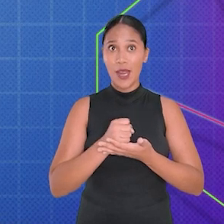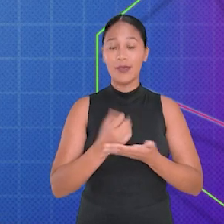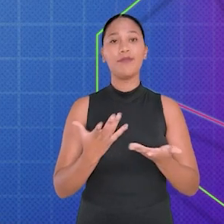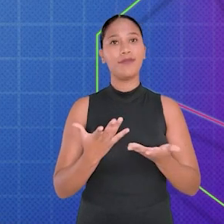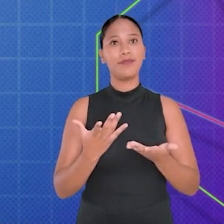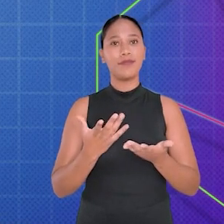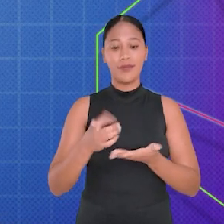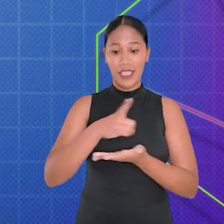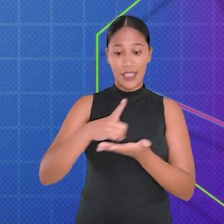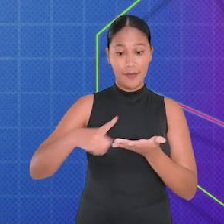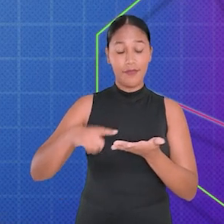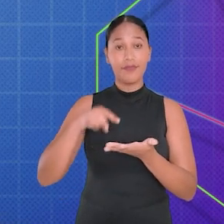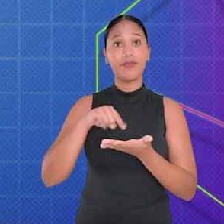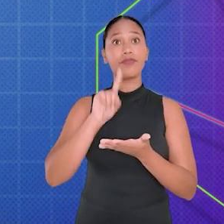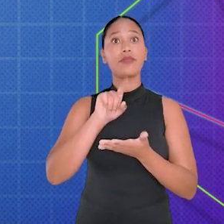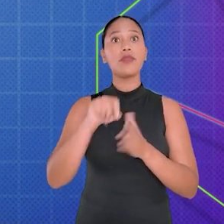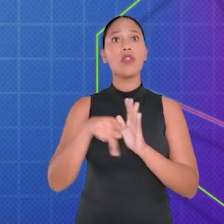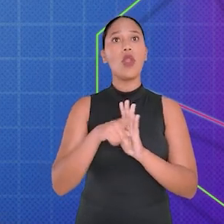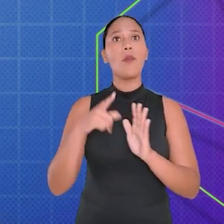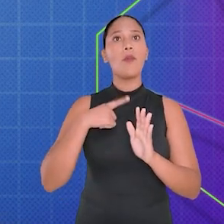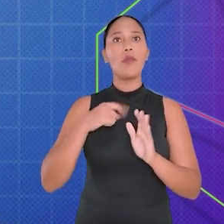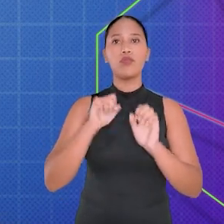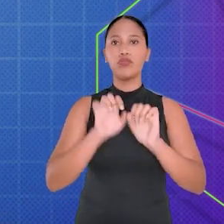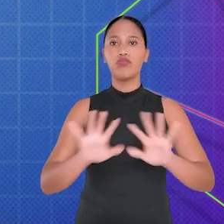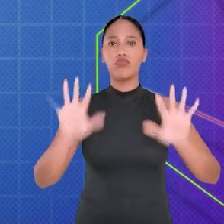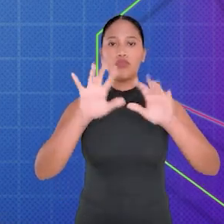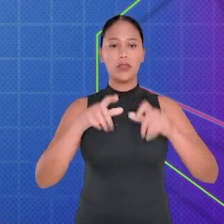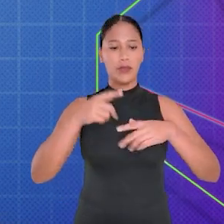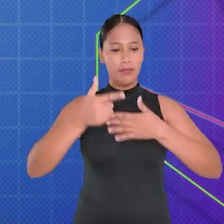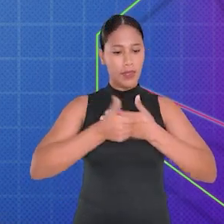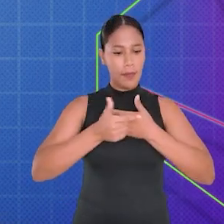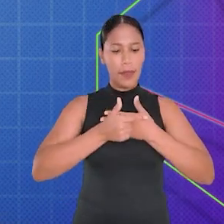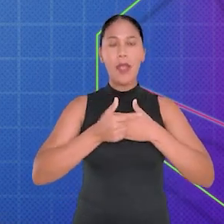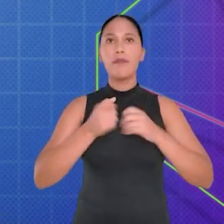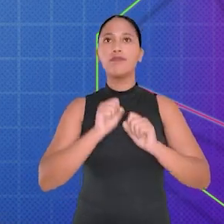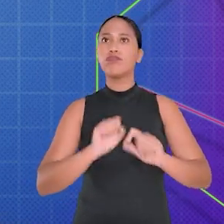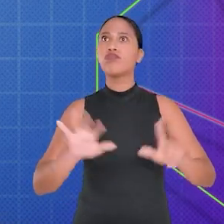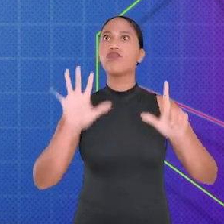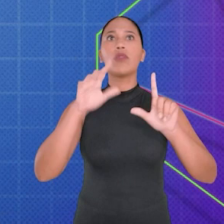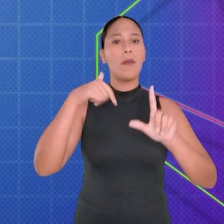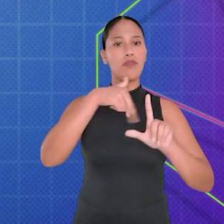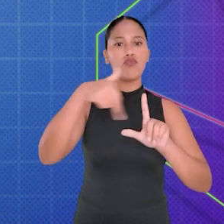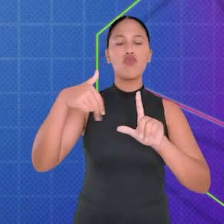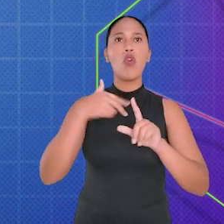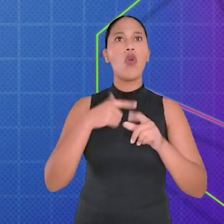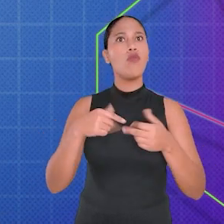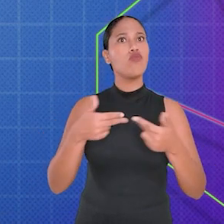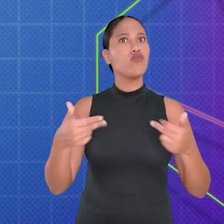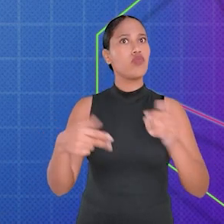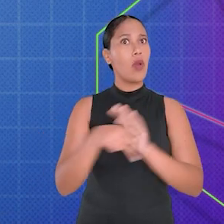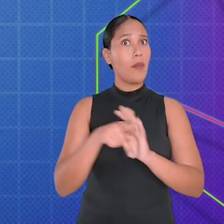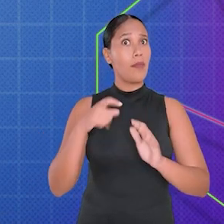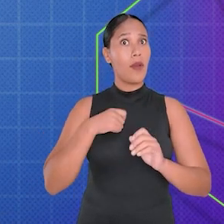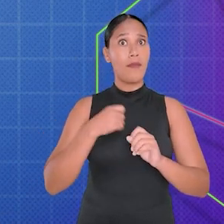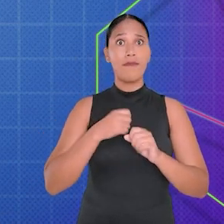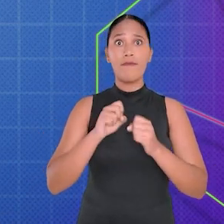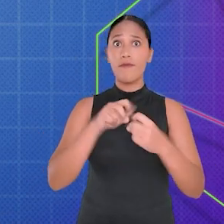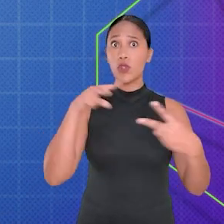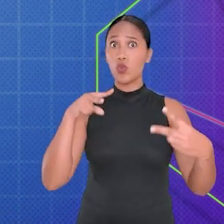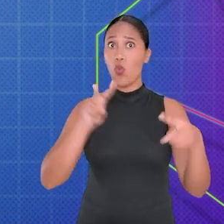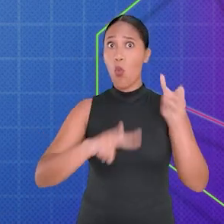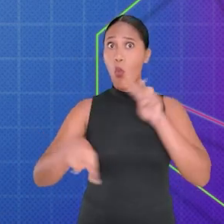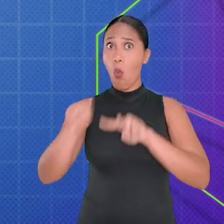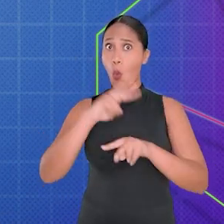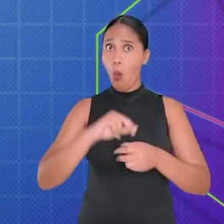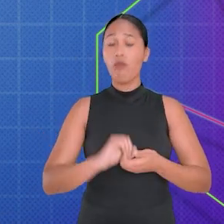jogador. O design gráfico em jogos é responsável por criar personagens, cenários, objetos, interfaces e efeitos visuais.